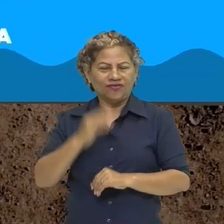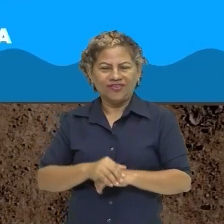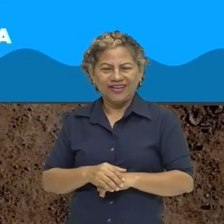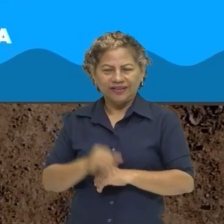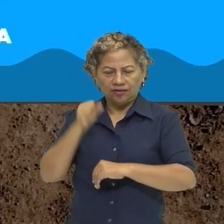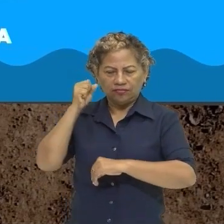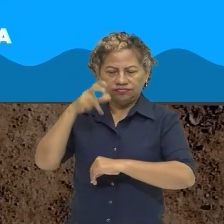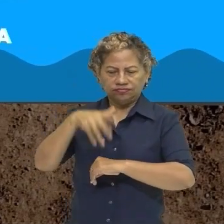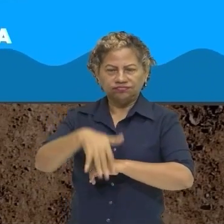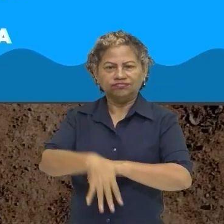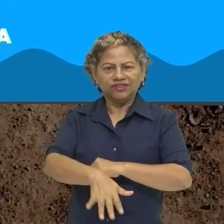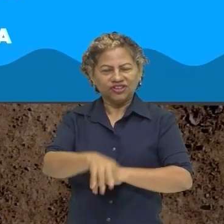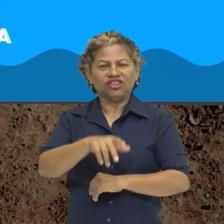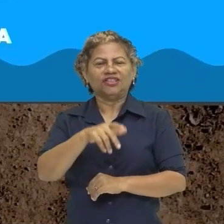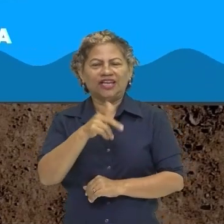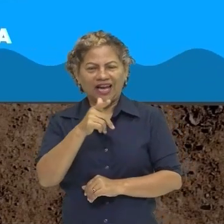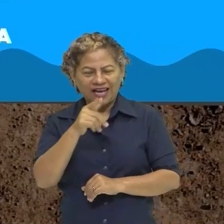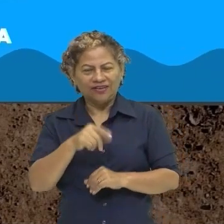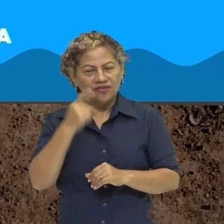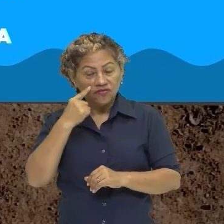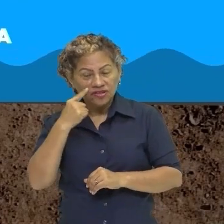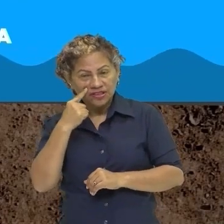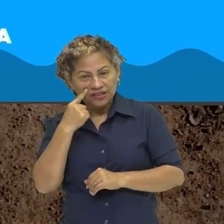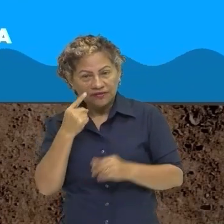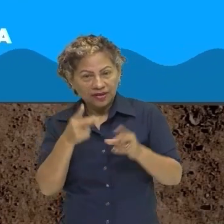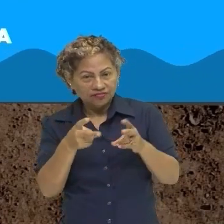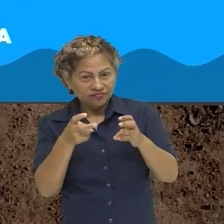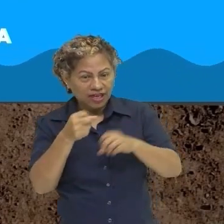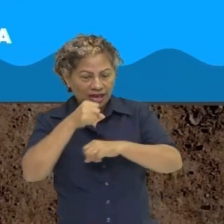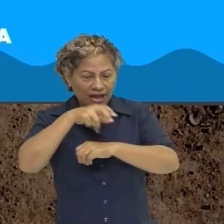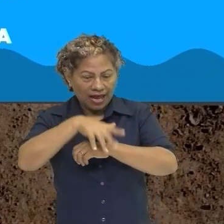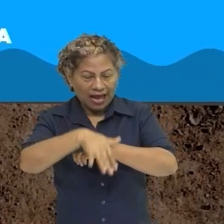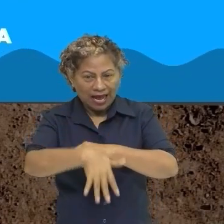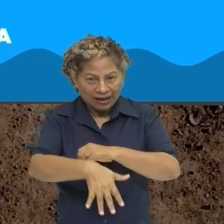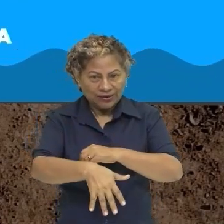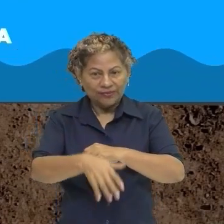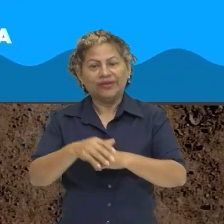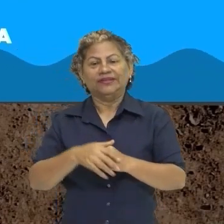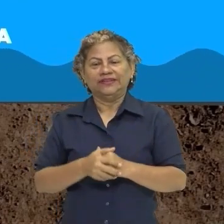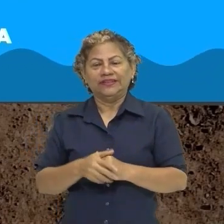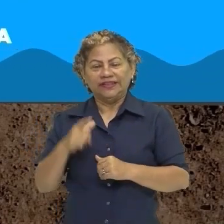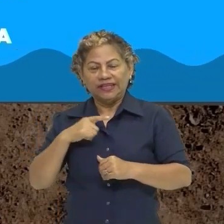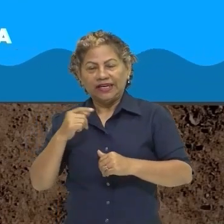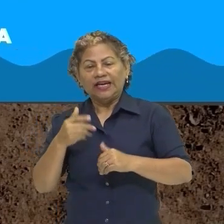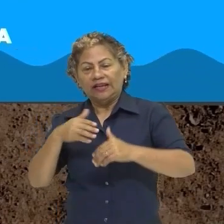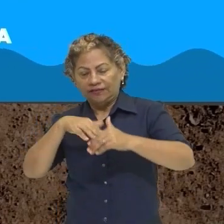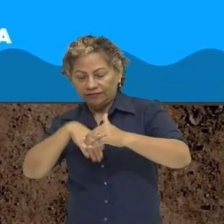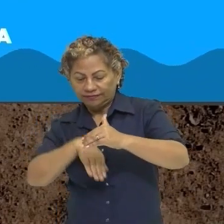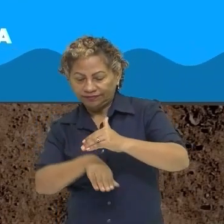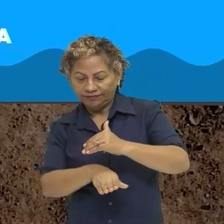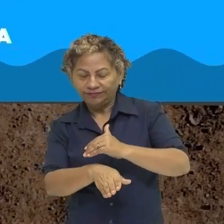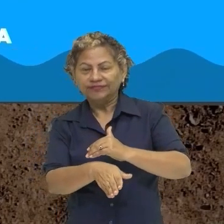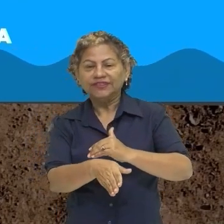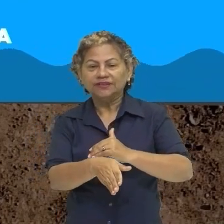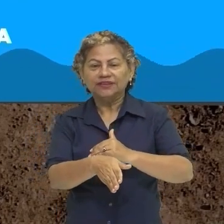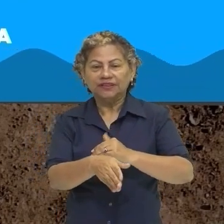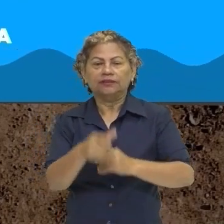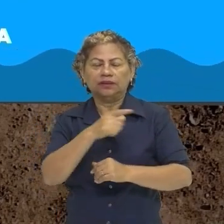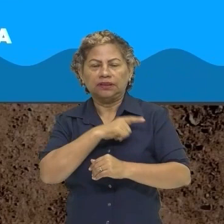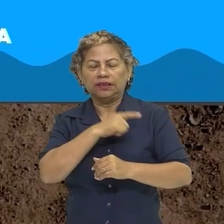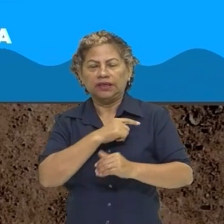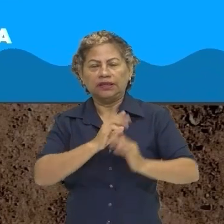hidroelétrica, onde a queda d'água armazenada em uma represa passa